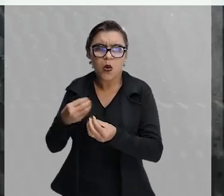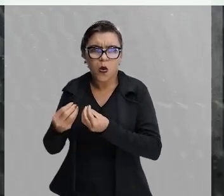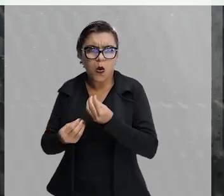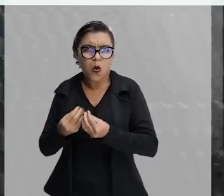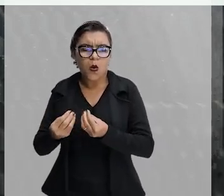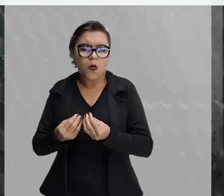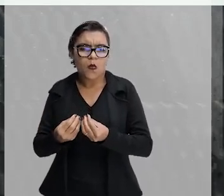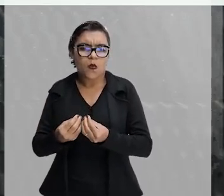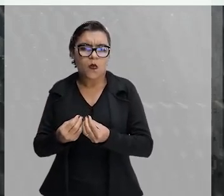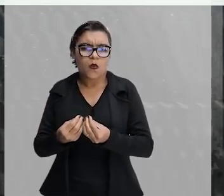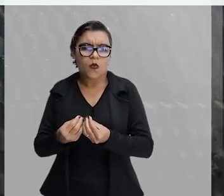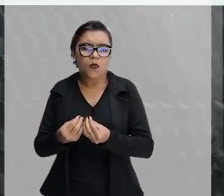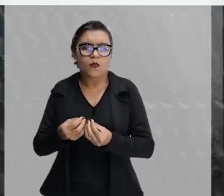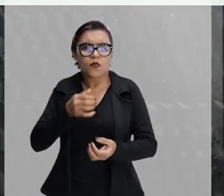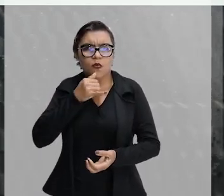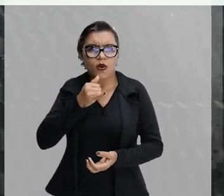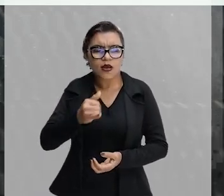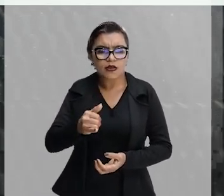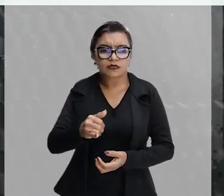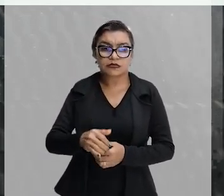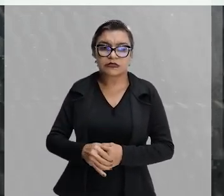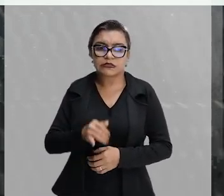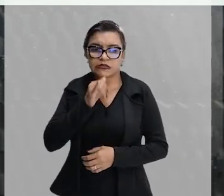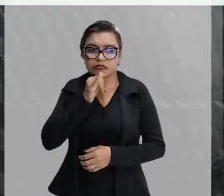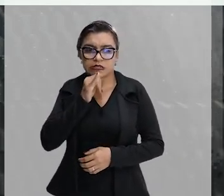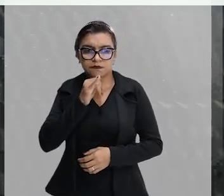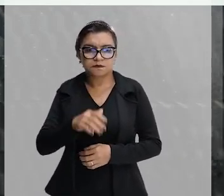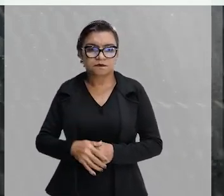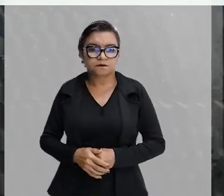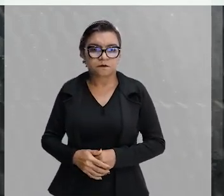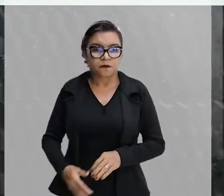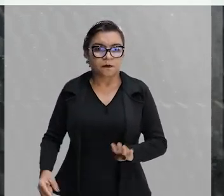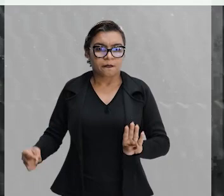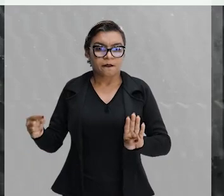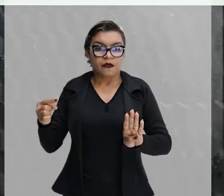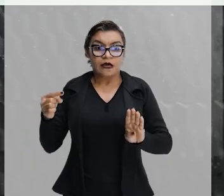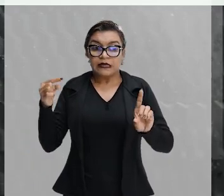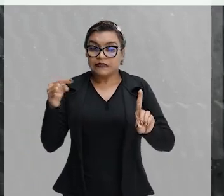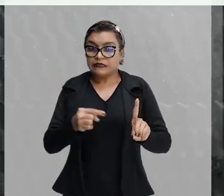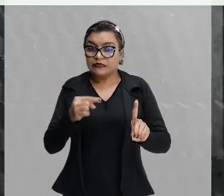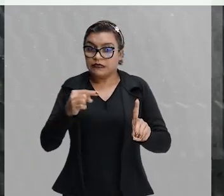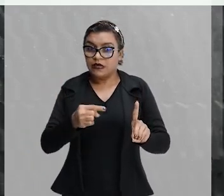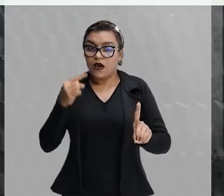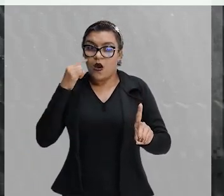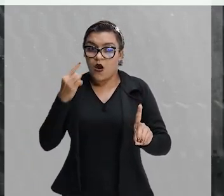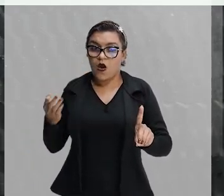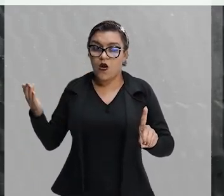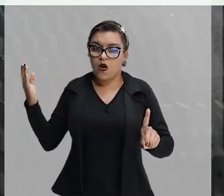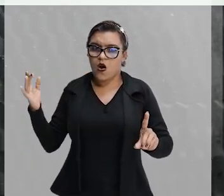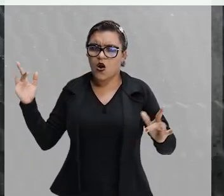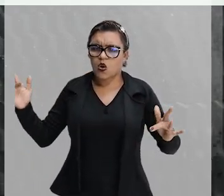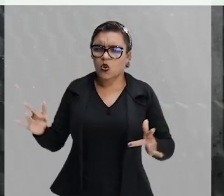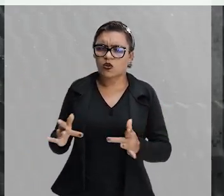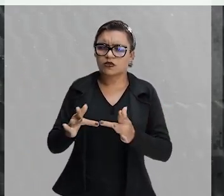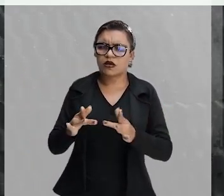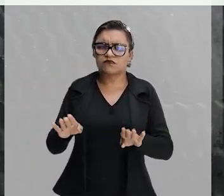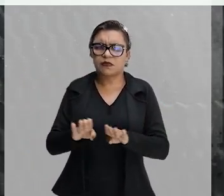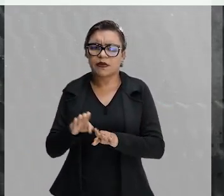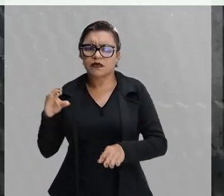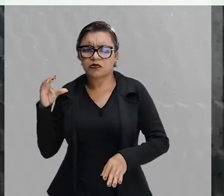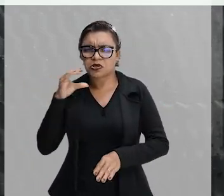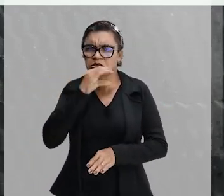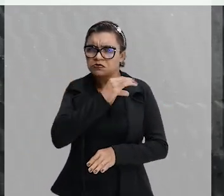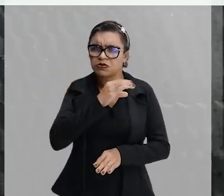ok? Letra D, contato, aquecimento não. Aquecimento ele não é processo de eletrização. Cuidado,